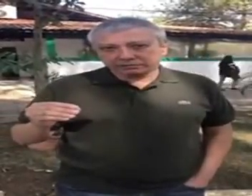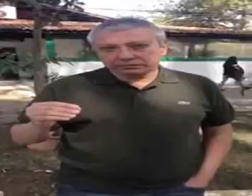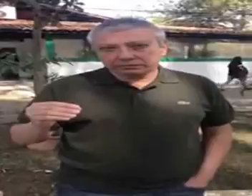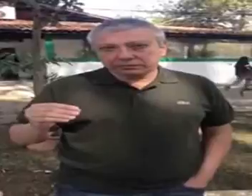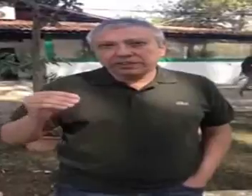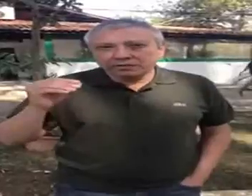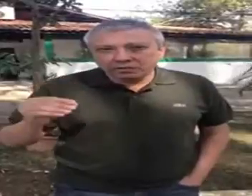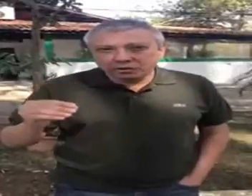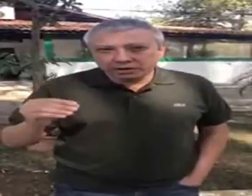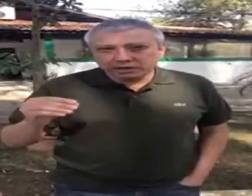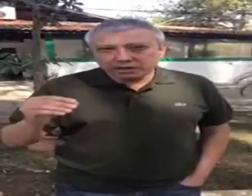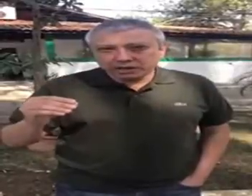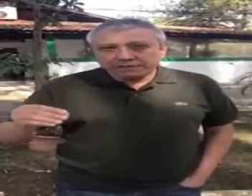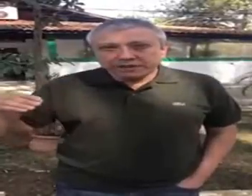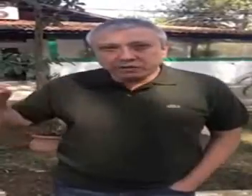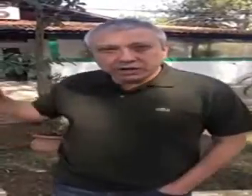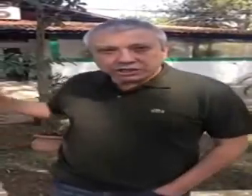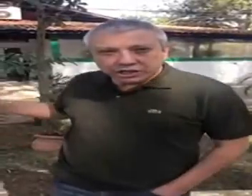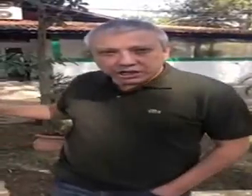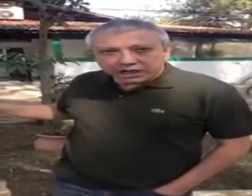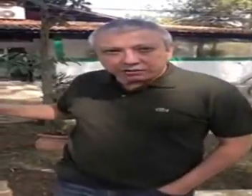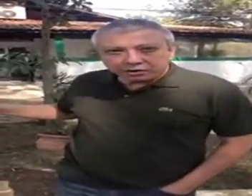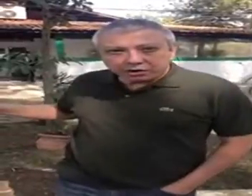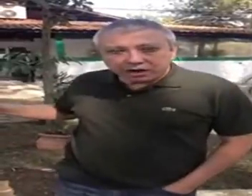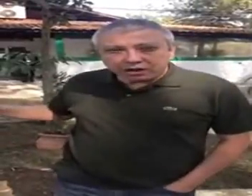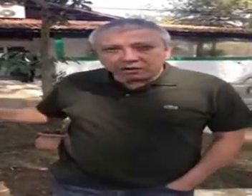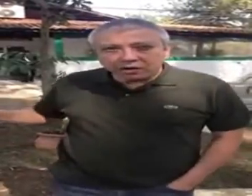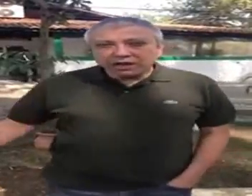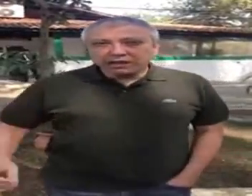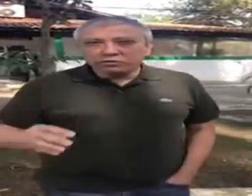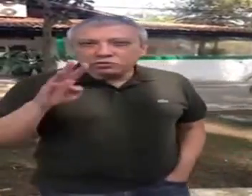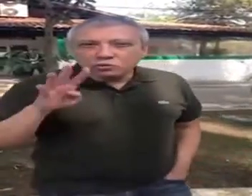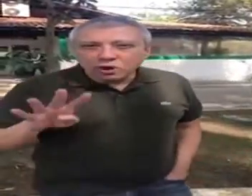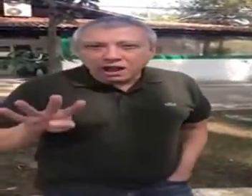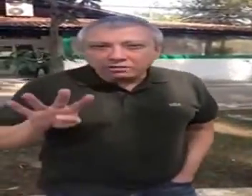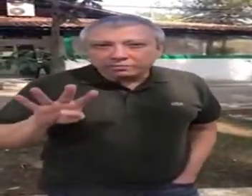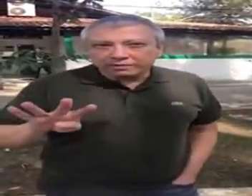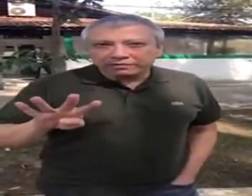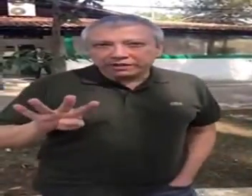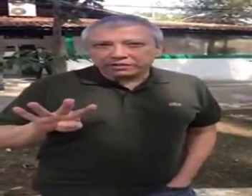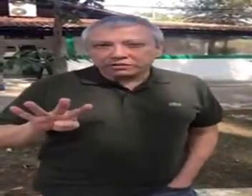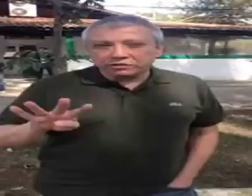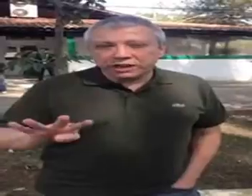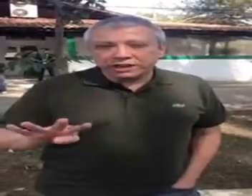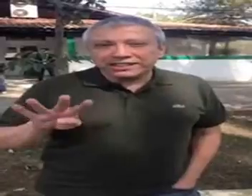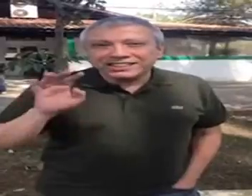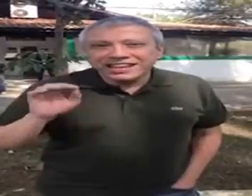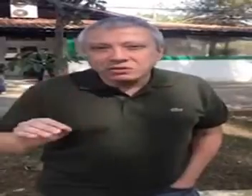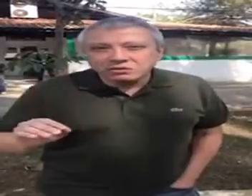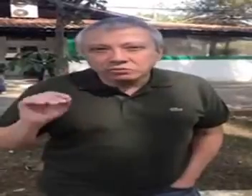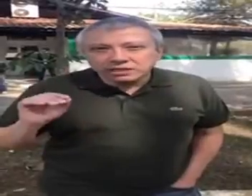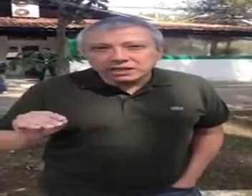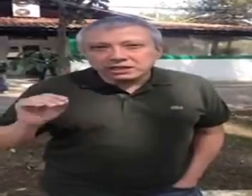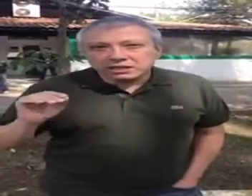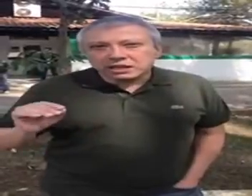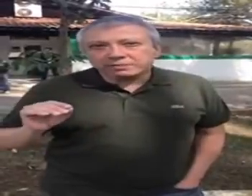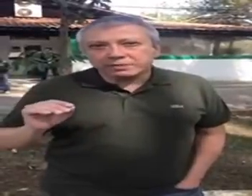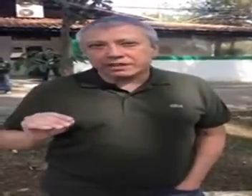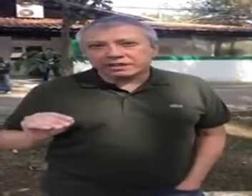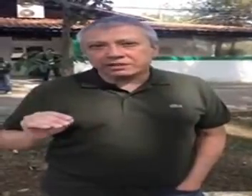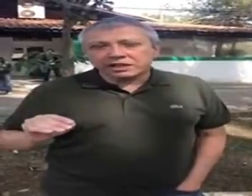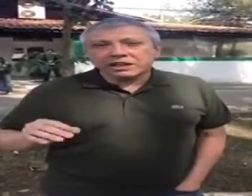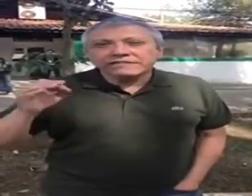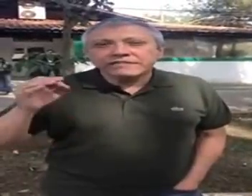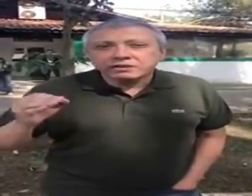deliberadamente. Vergonha. Vergonha chegar no local e dos quatro prefeitos regionais, nenhum deles